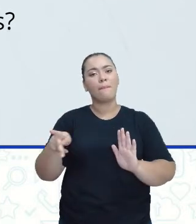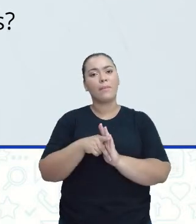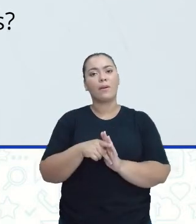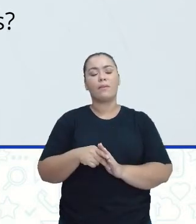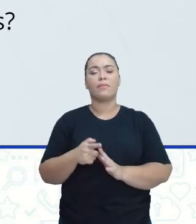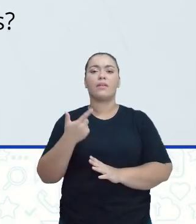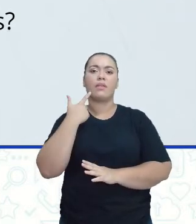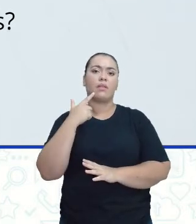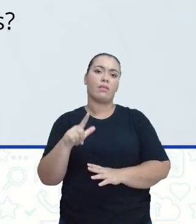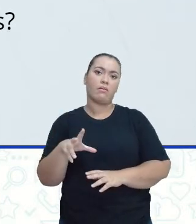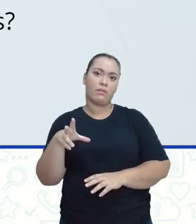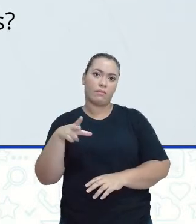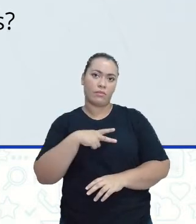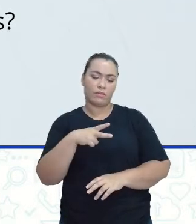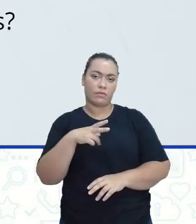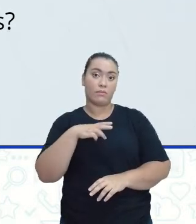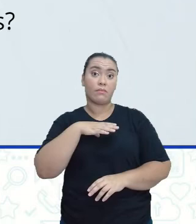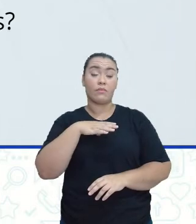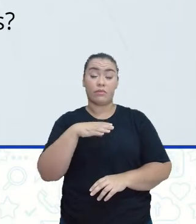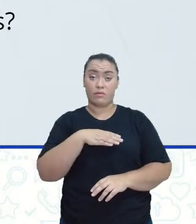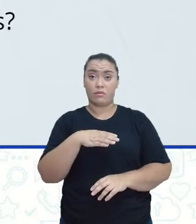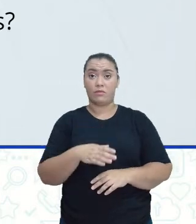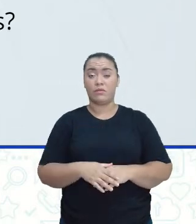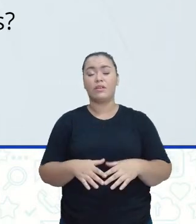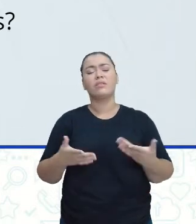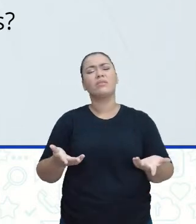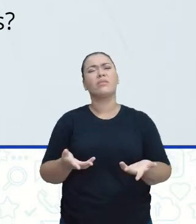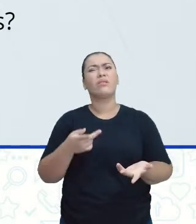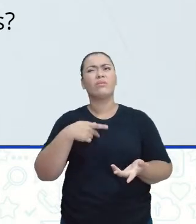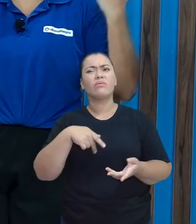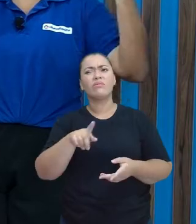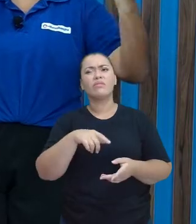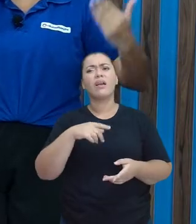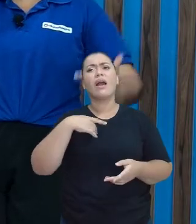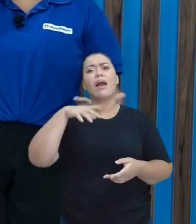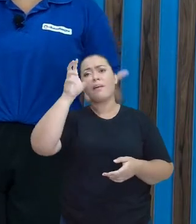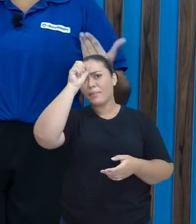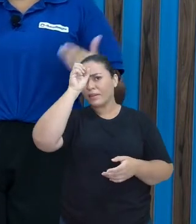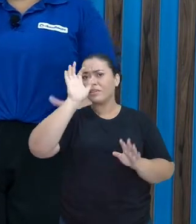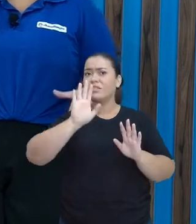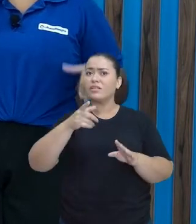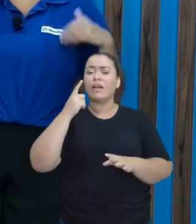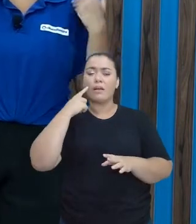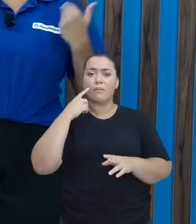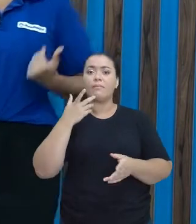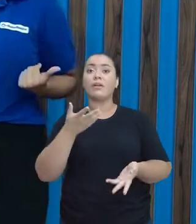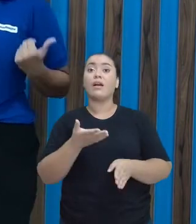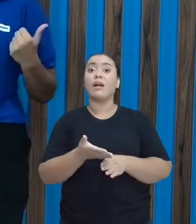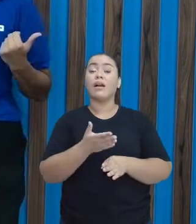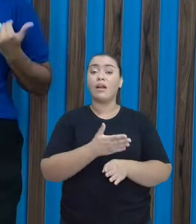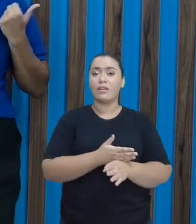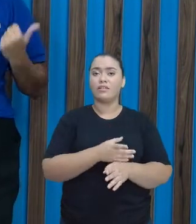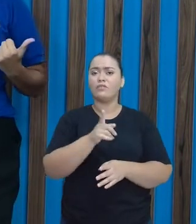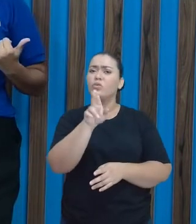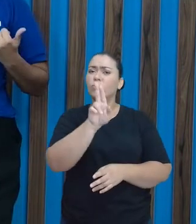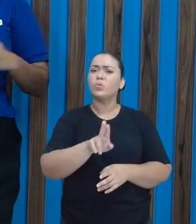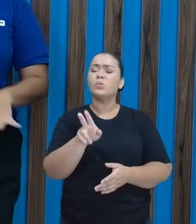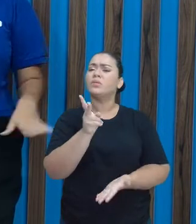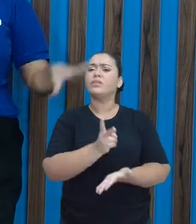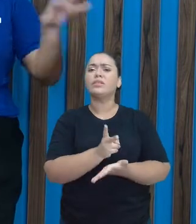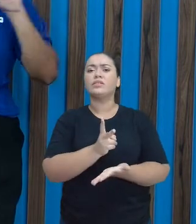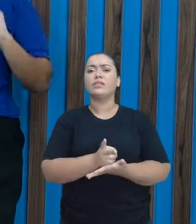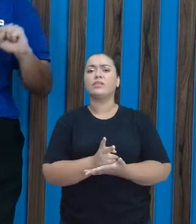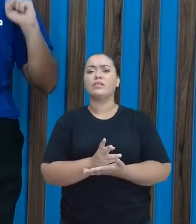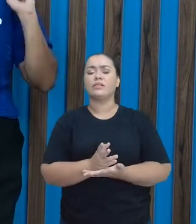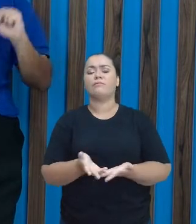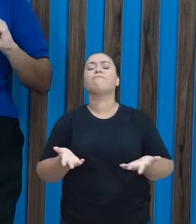portuguesa. E aí vamos relembrar, porque não vamos aprender, que vocês já viram isso antes, vocês usam constantemente, mas